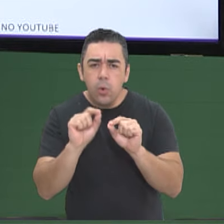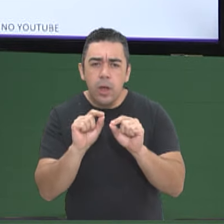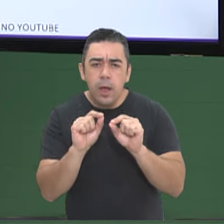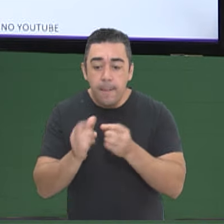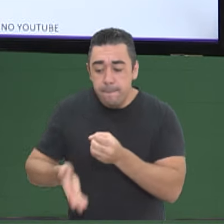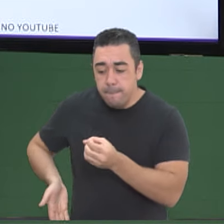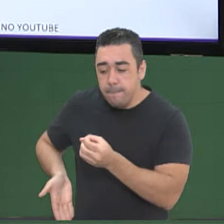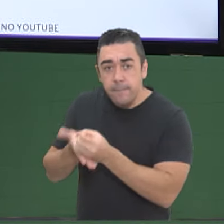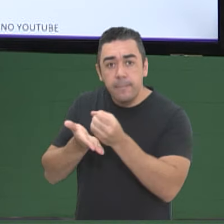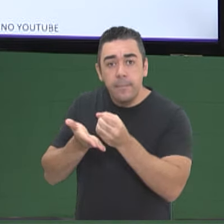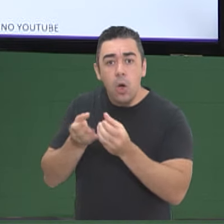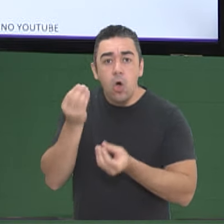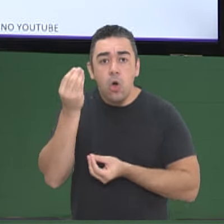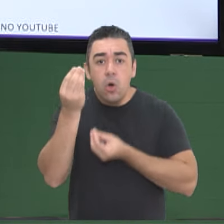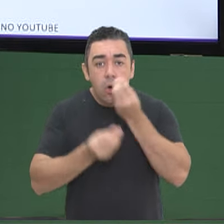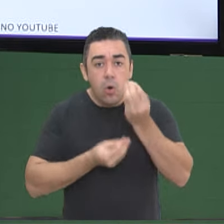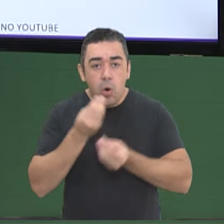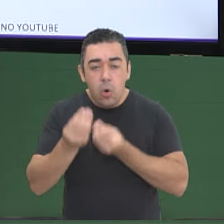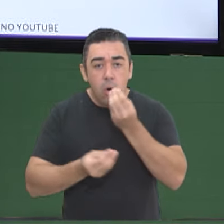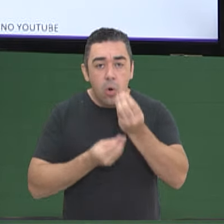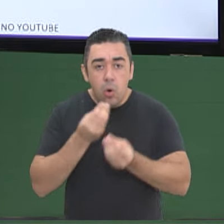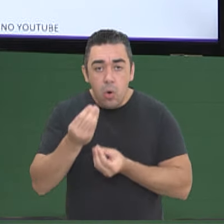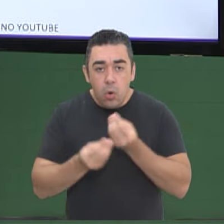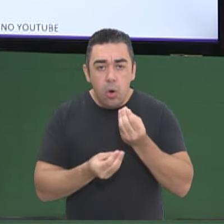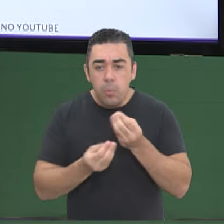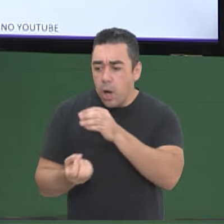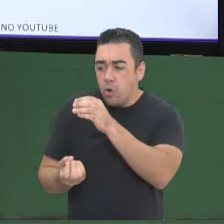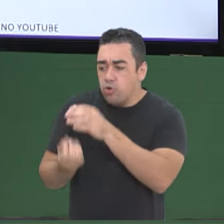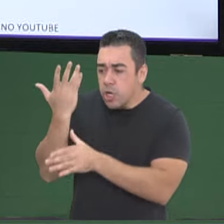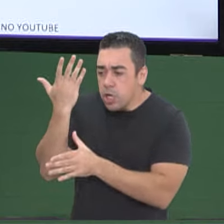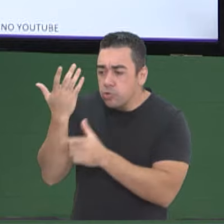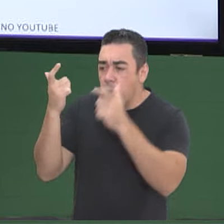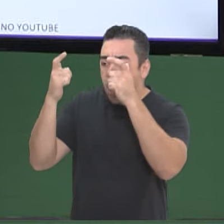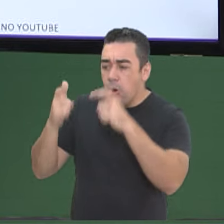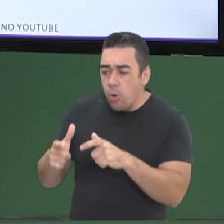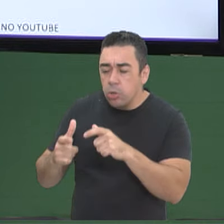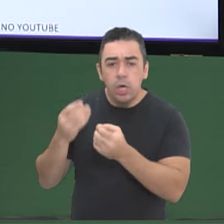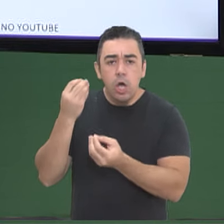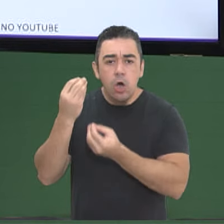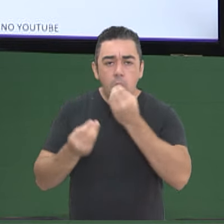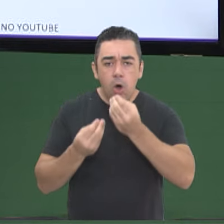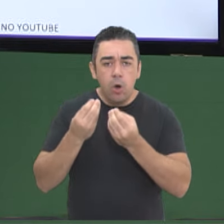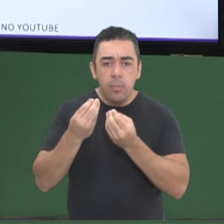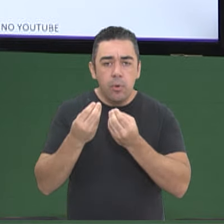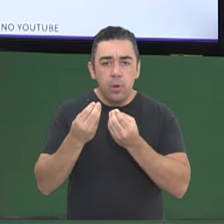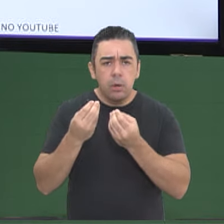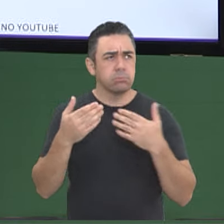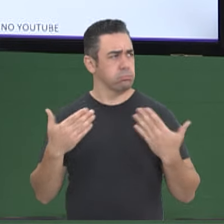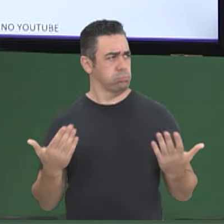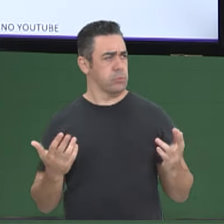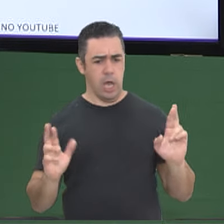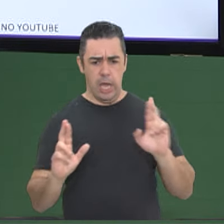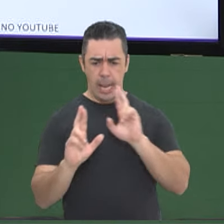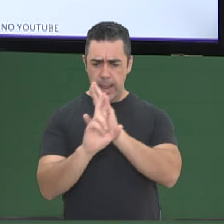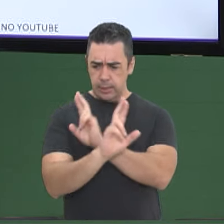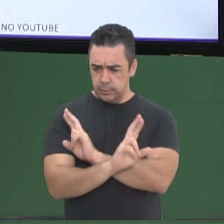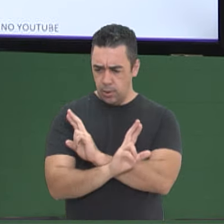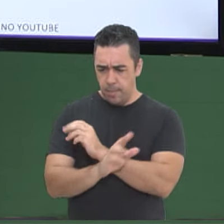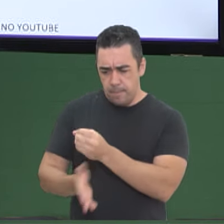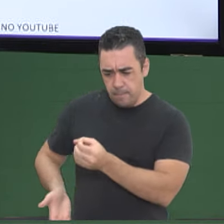Vamos desmistificar um pouco a questão da origem, como que ela surgiu e qual é a relação da